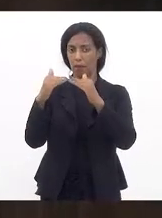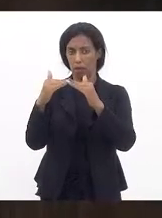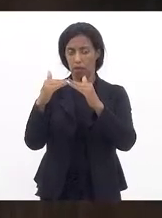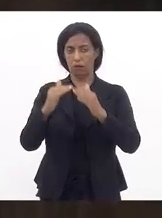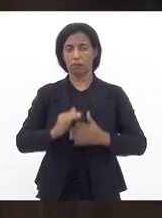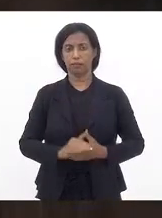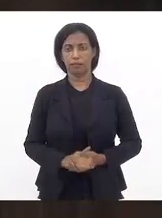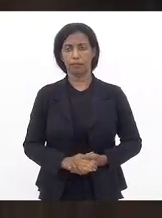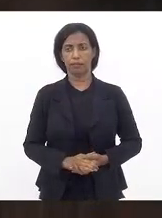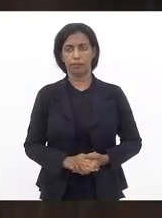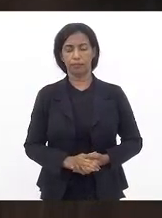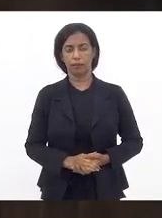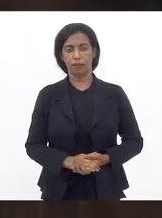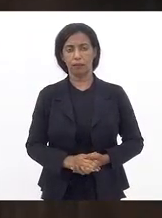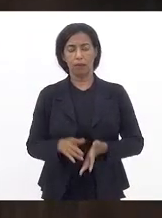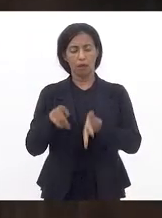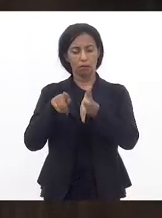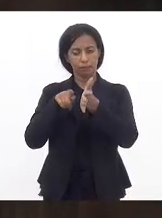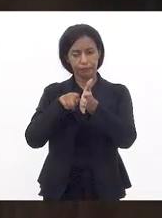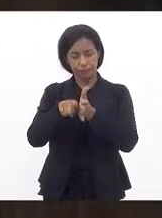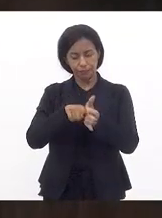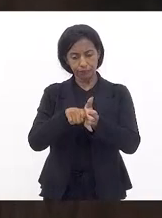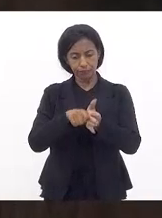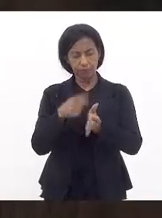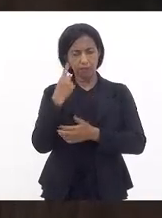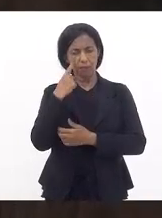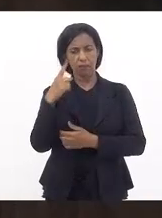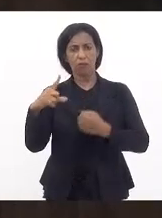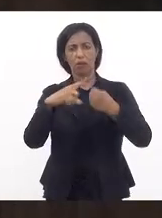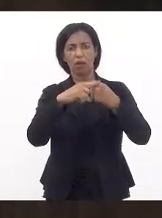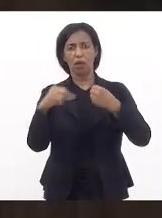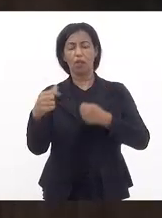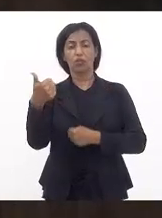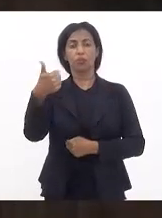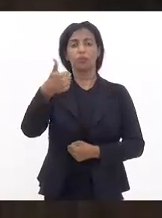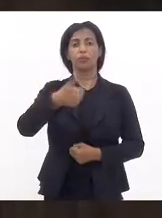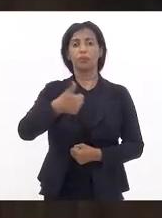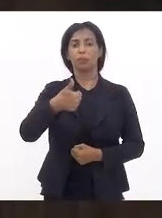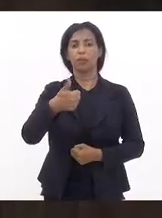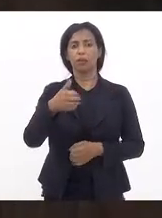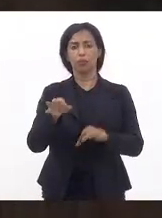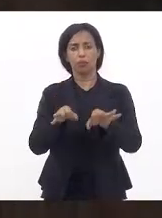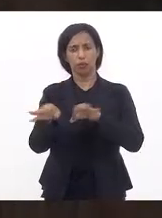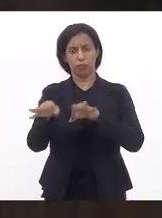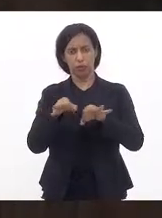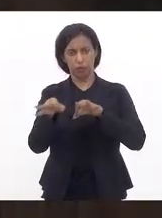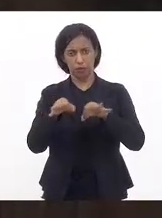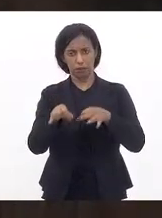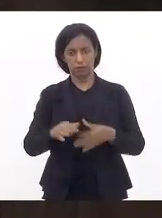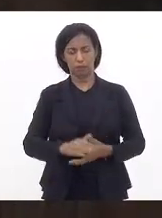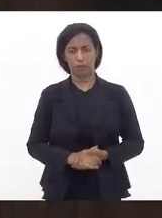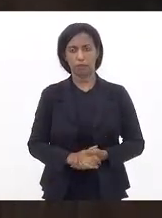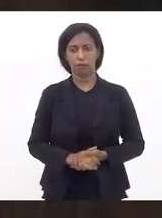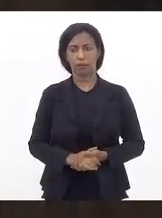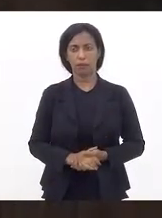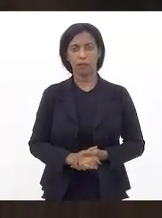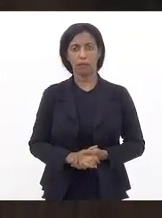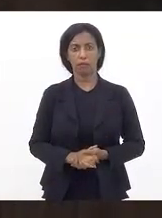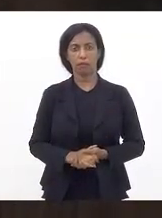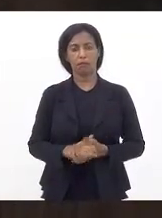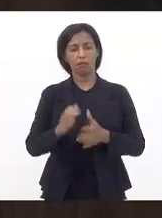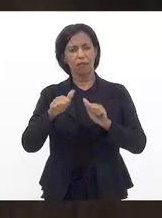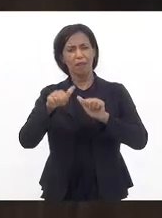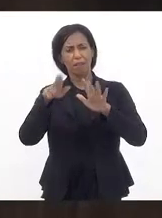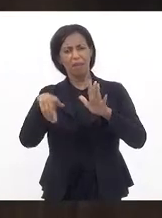voltando forma verifico que o artigo 1º do projeto está muito